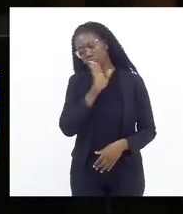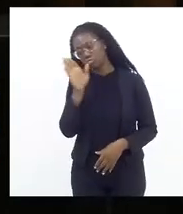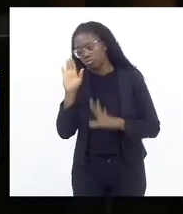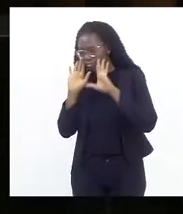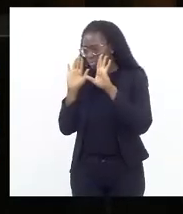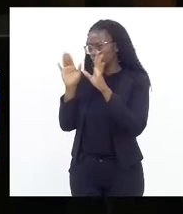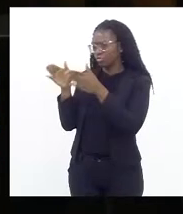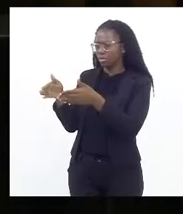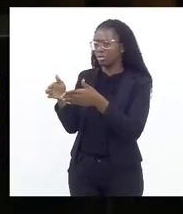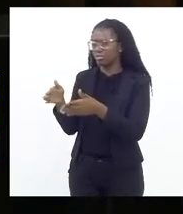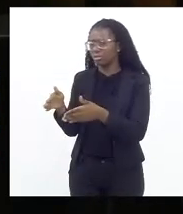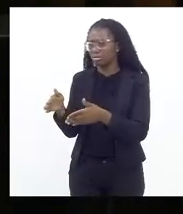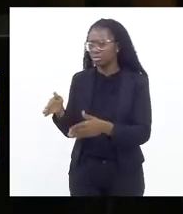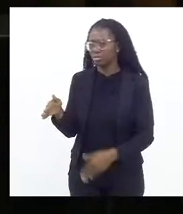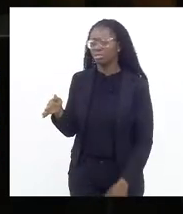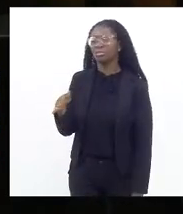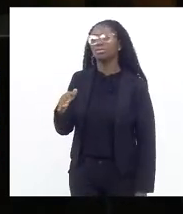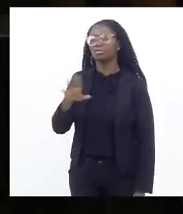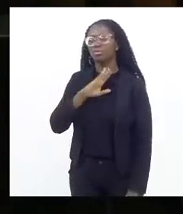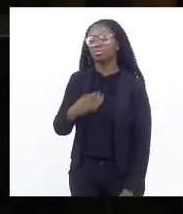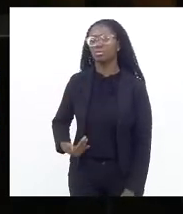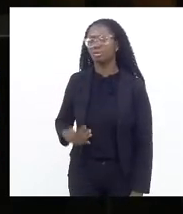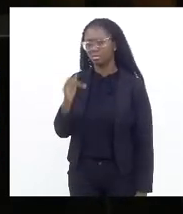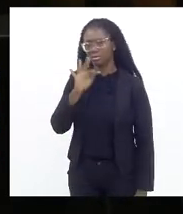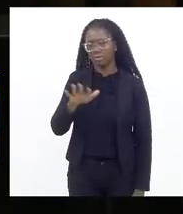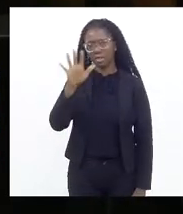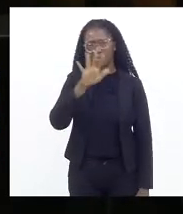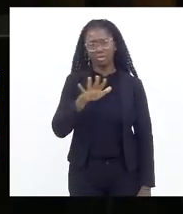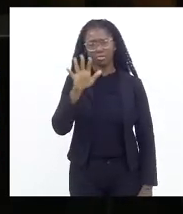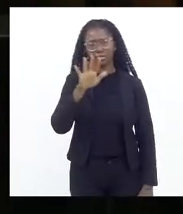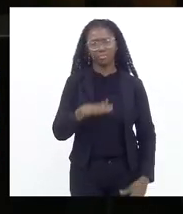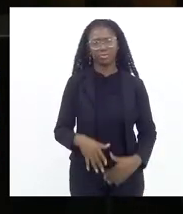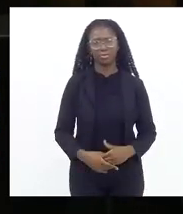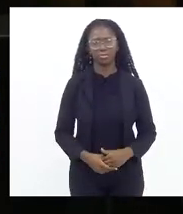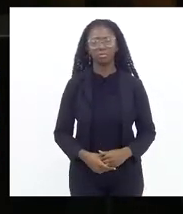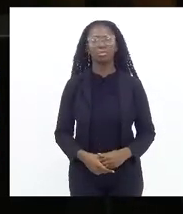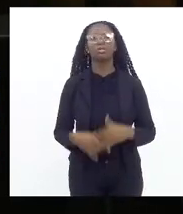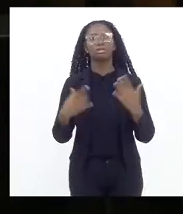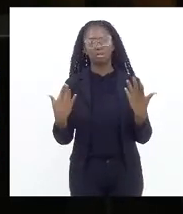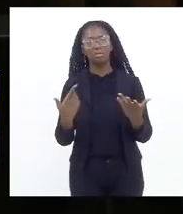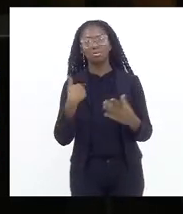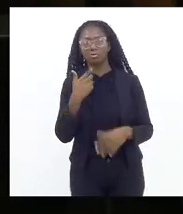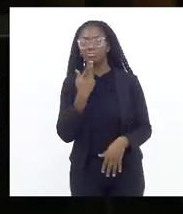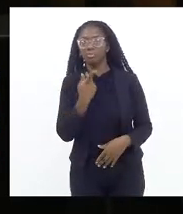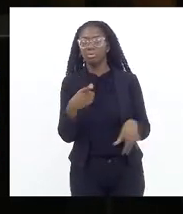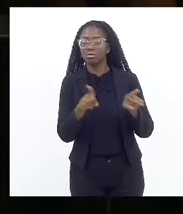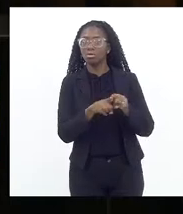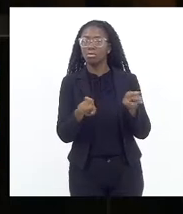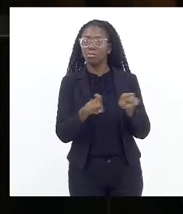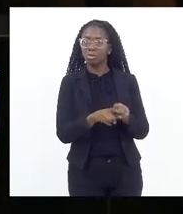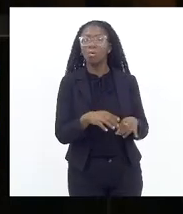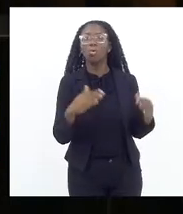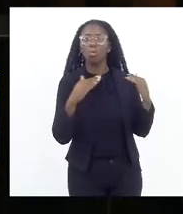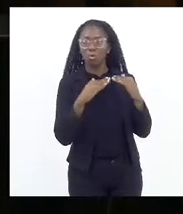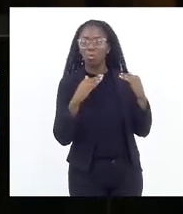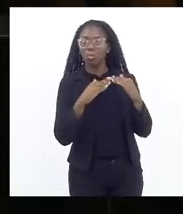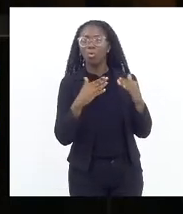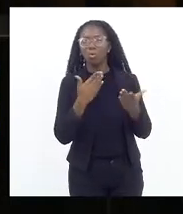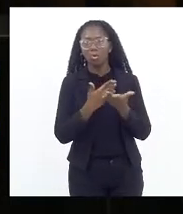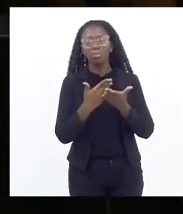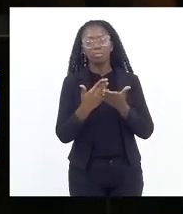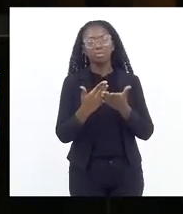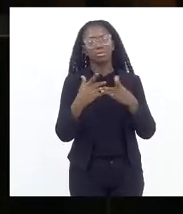federal. Então, eu queria dizer para todos vocês que eu também sou a favor que comecem a